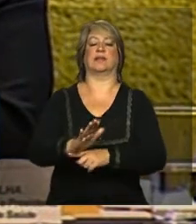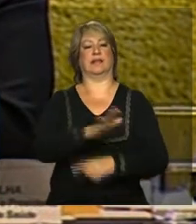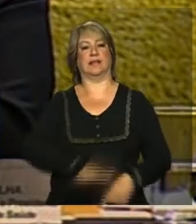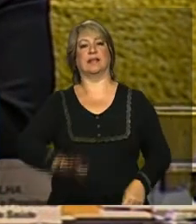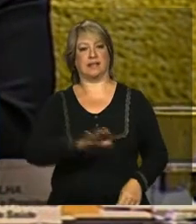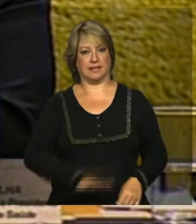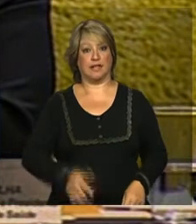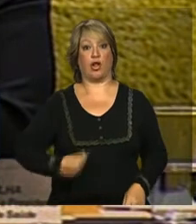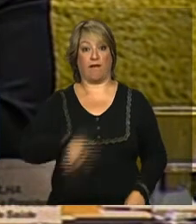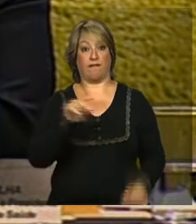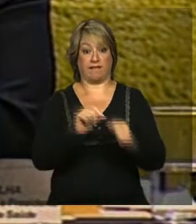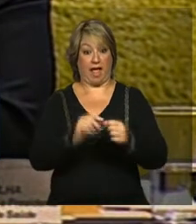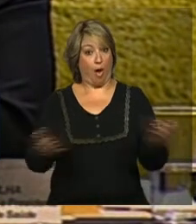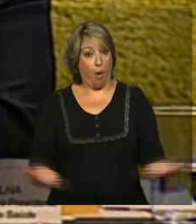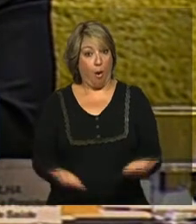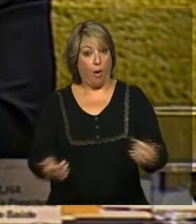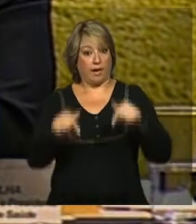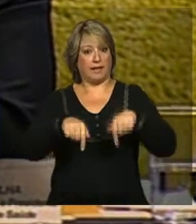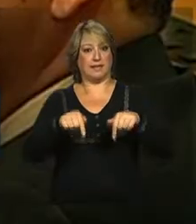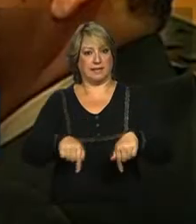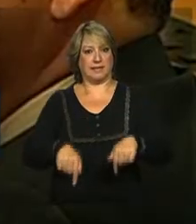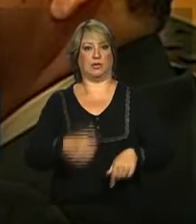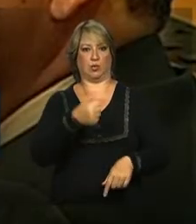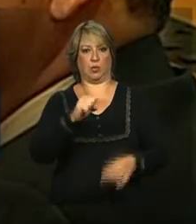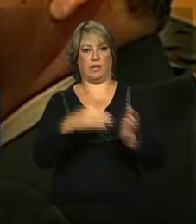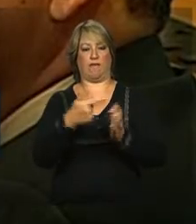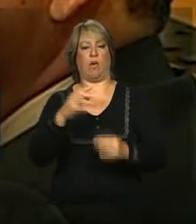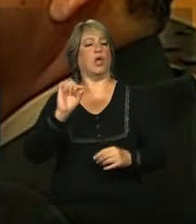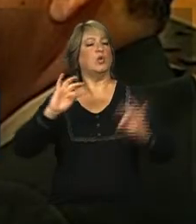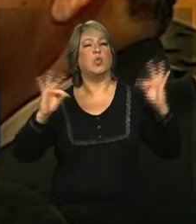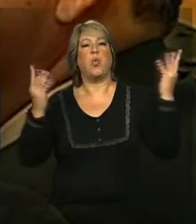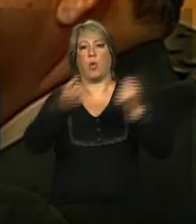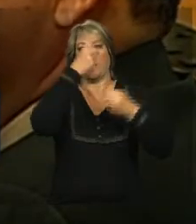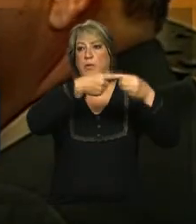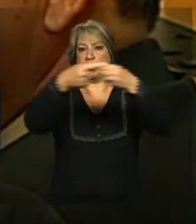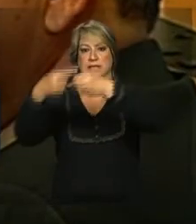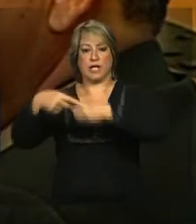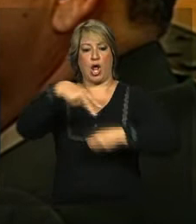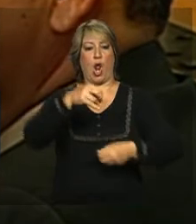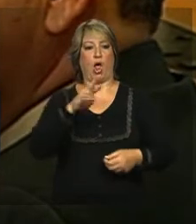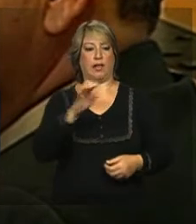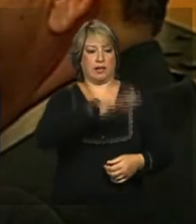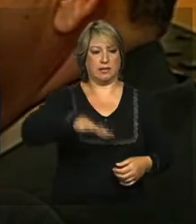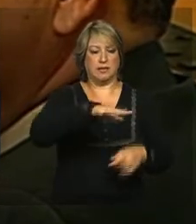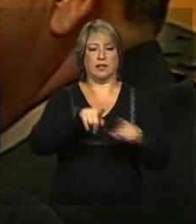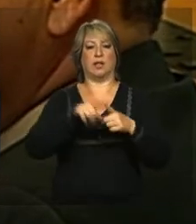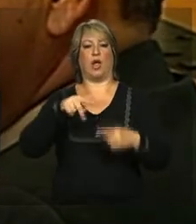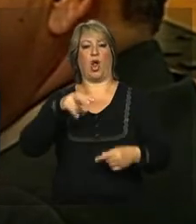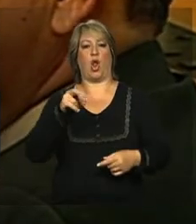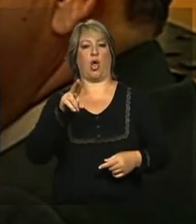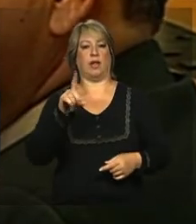nossas crianças nós vamos fazer agora na campanha em todos os municípios da região norte nordeste Vale do